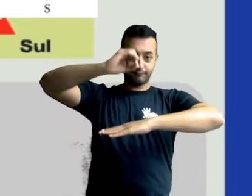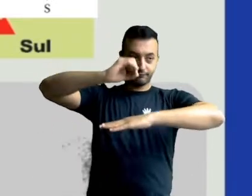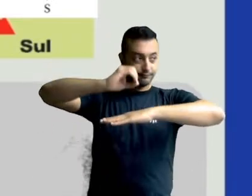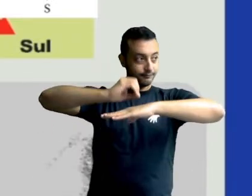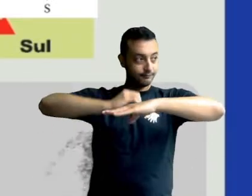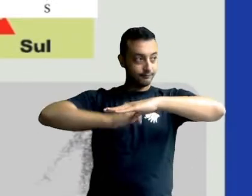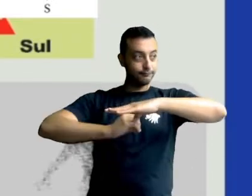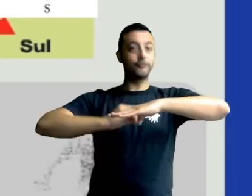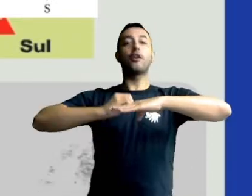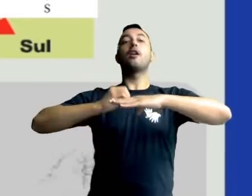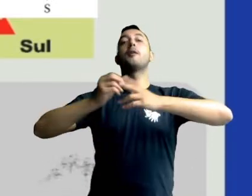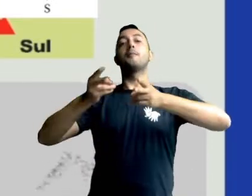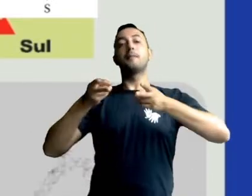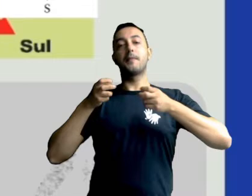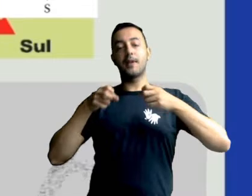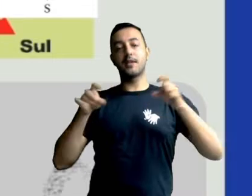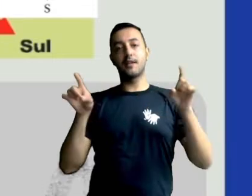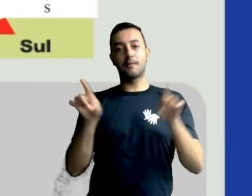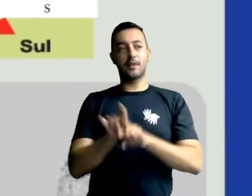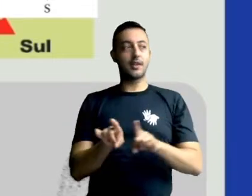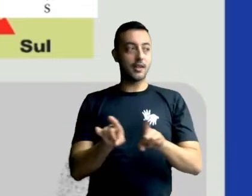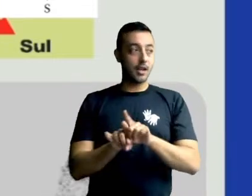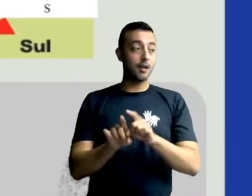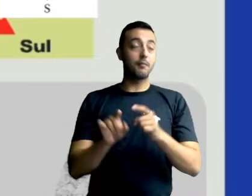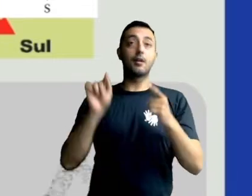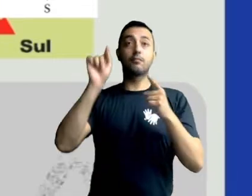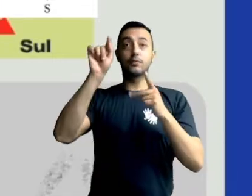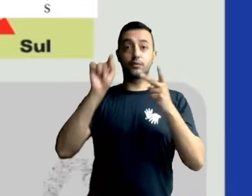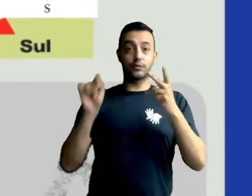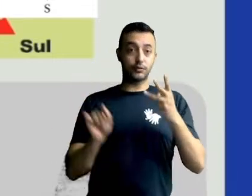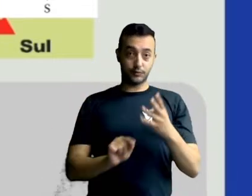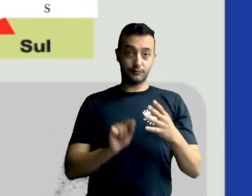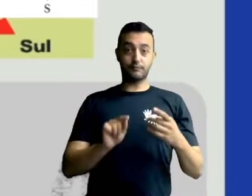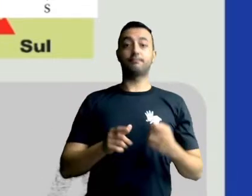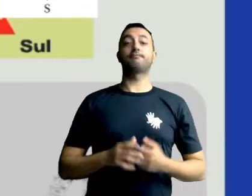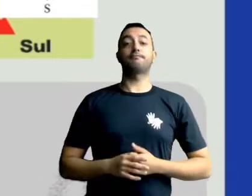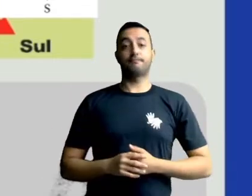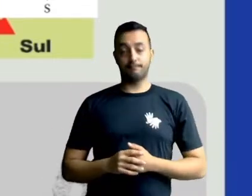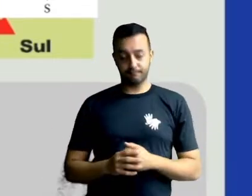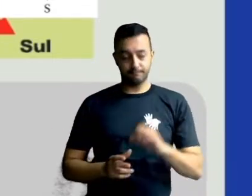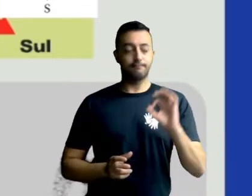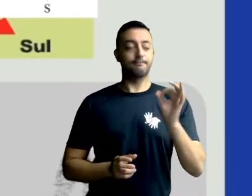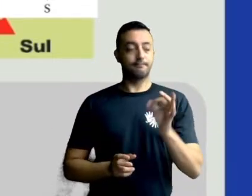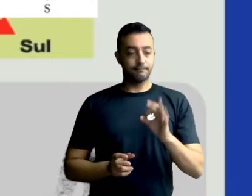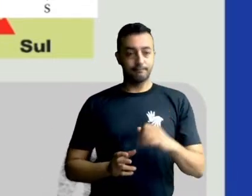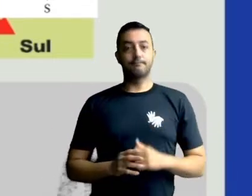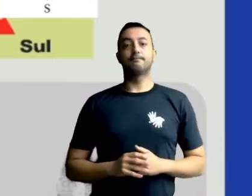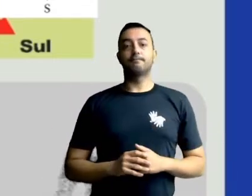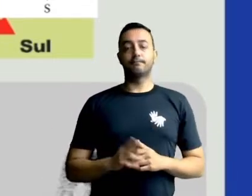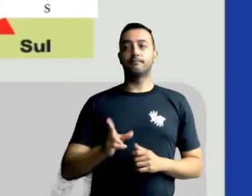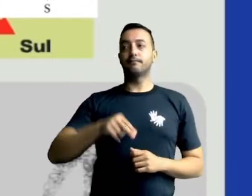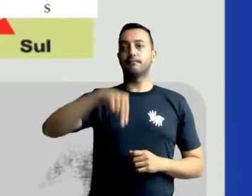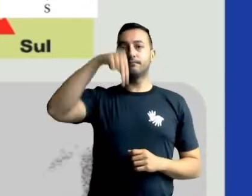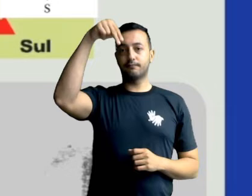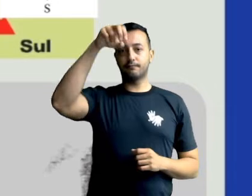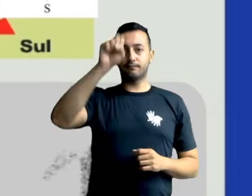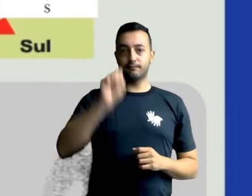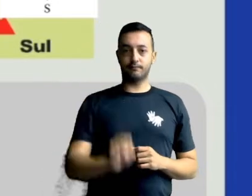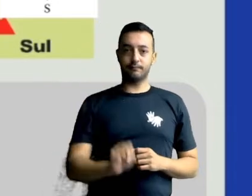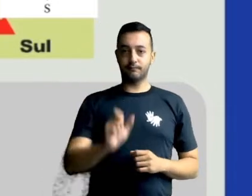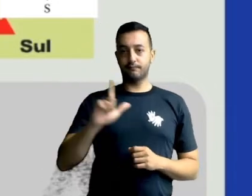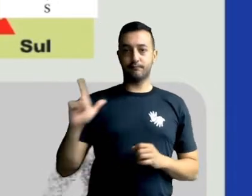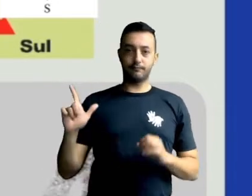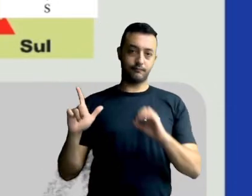sol, podemos perceber também os pontos cardeais. Isso mesmo, o norte,